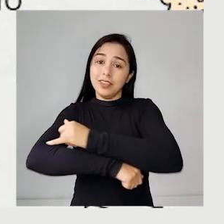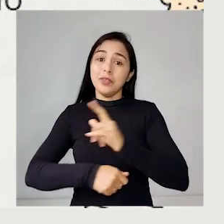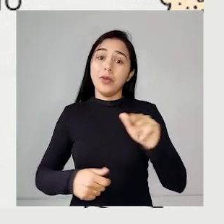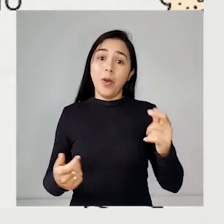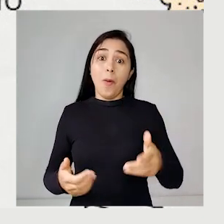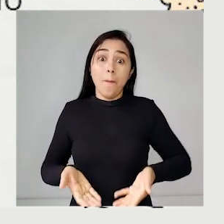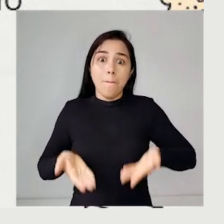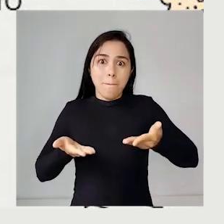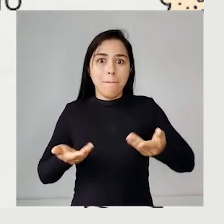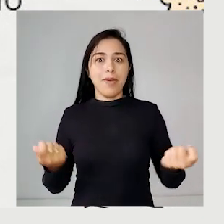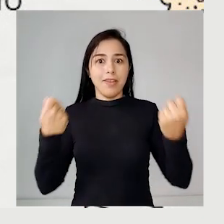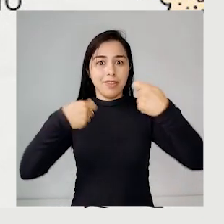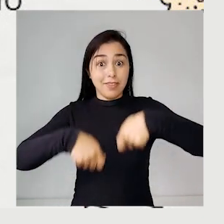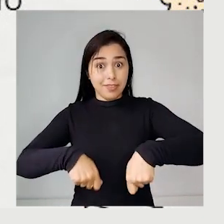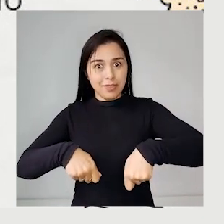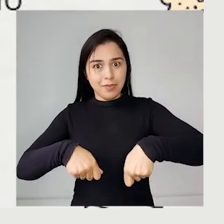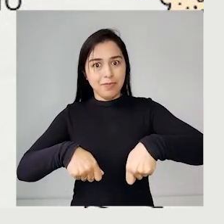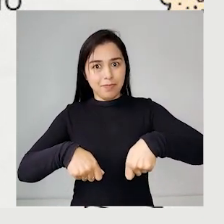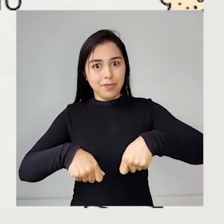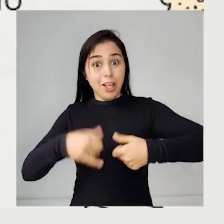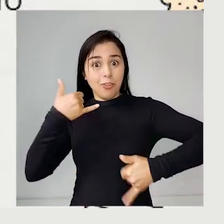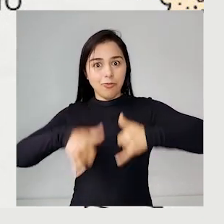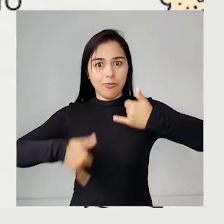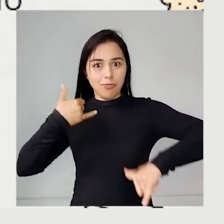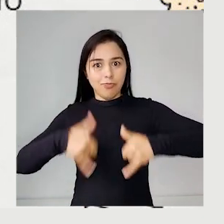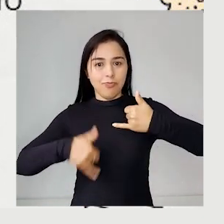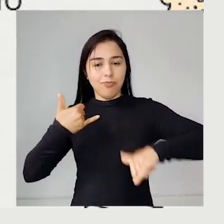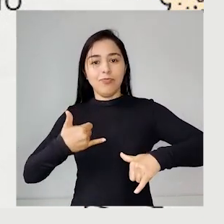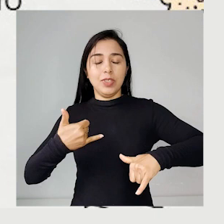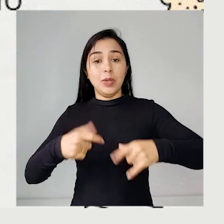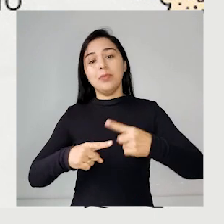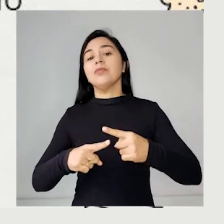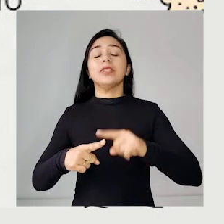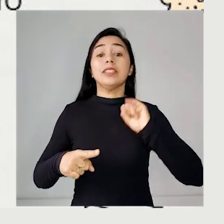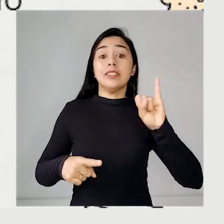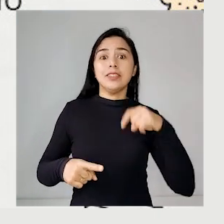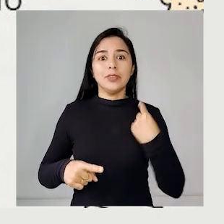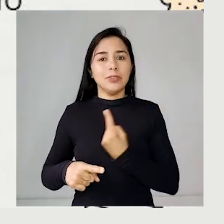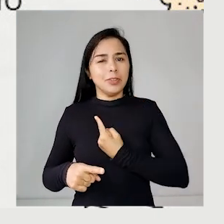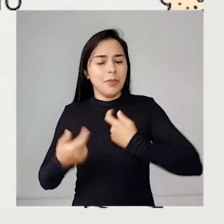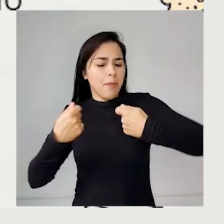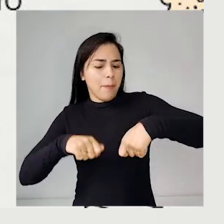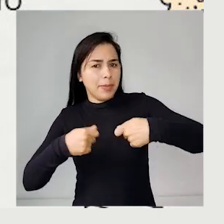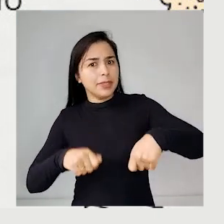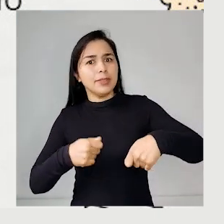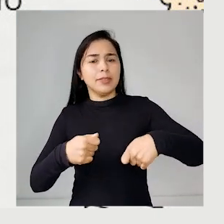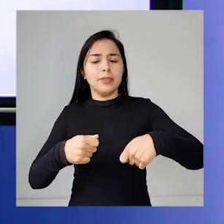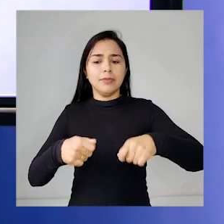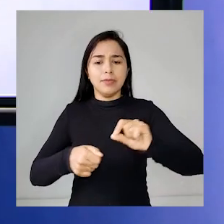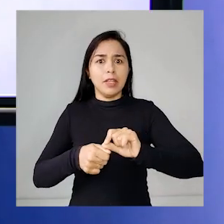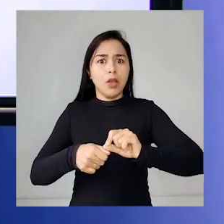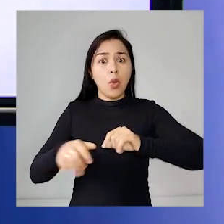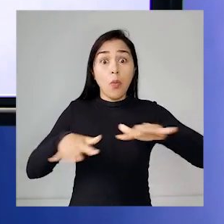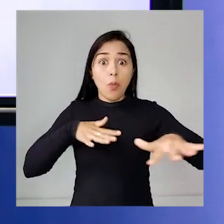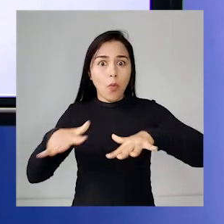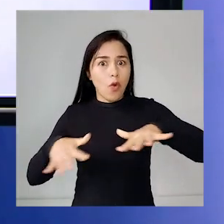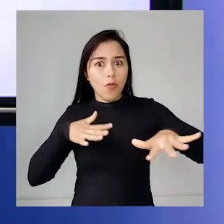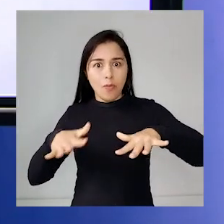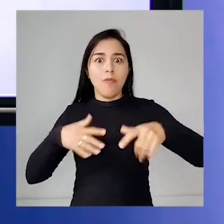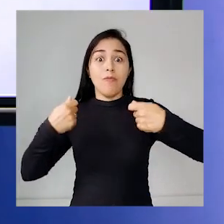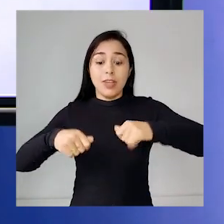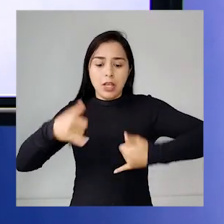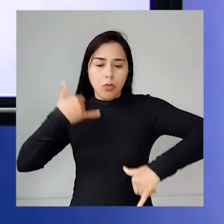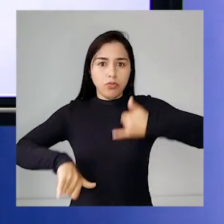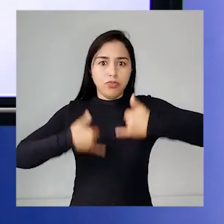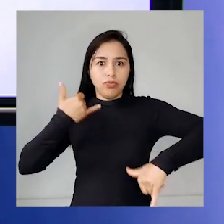energético, porque nós quebramos essas gorduras quando precisamos para que tenhamos